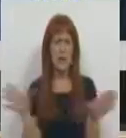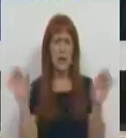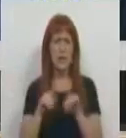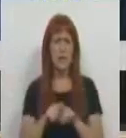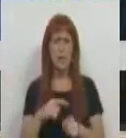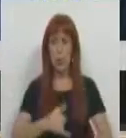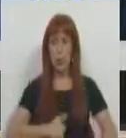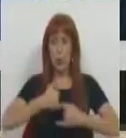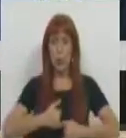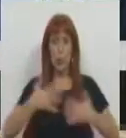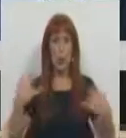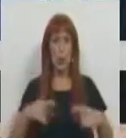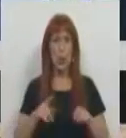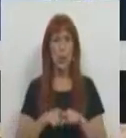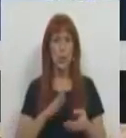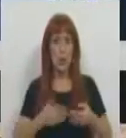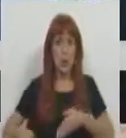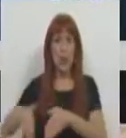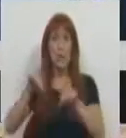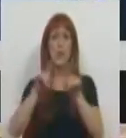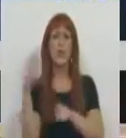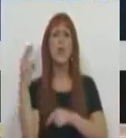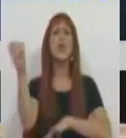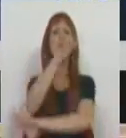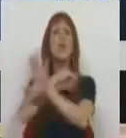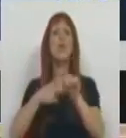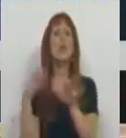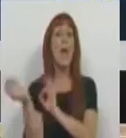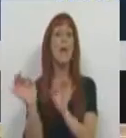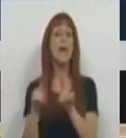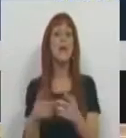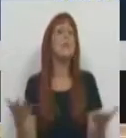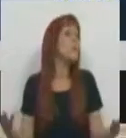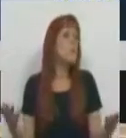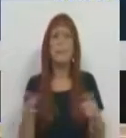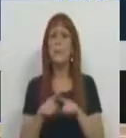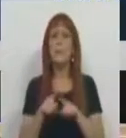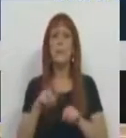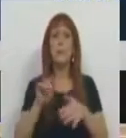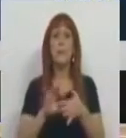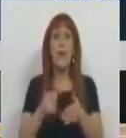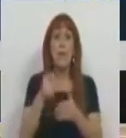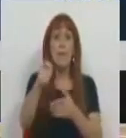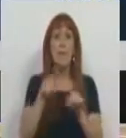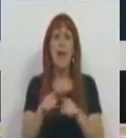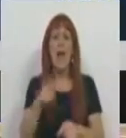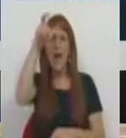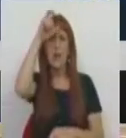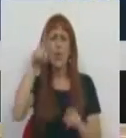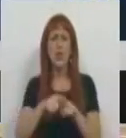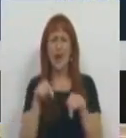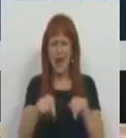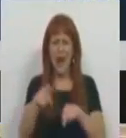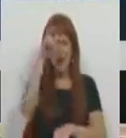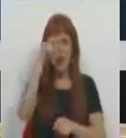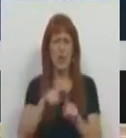mais assustador passo deste percurso. A União Europeia prepara-se nada mais nada menos do que para pagar à Turquia para